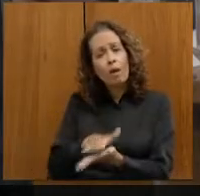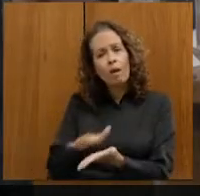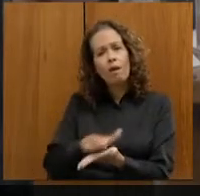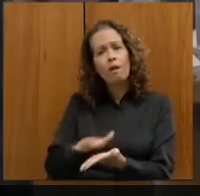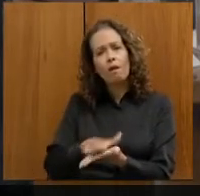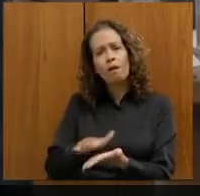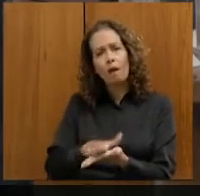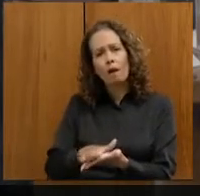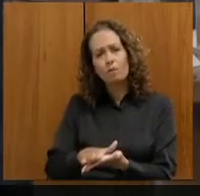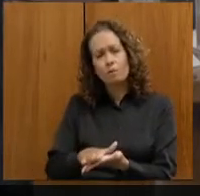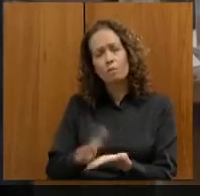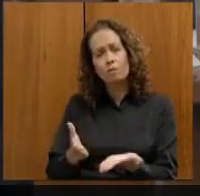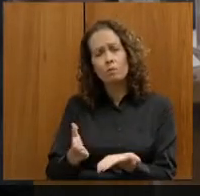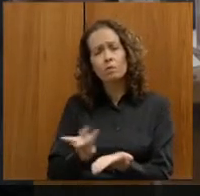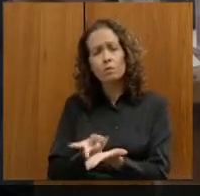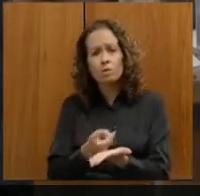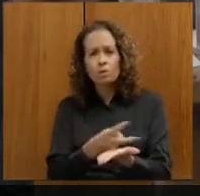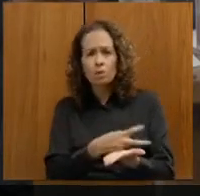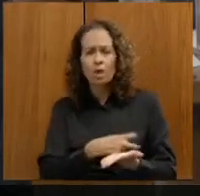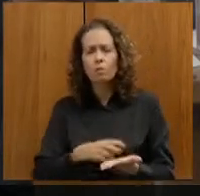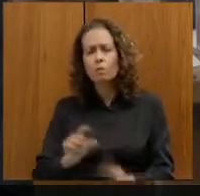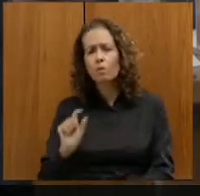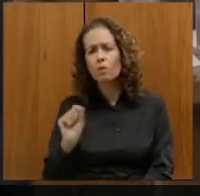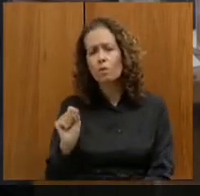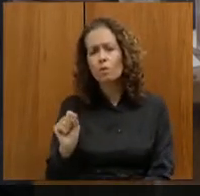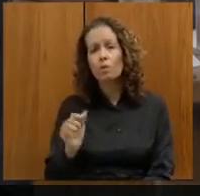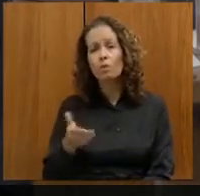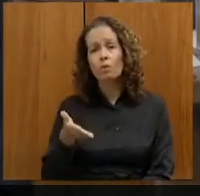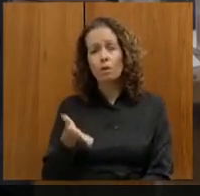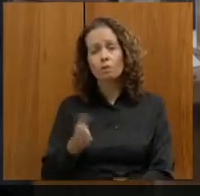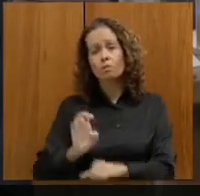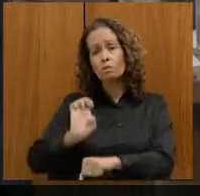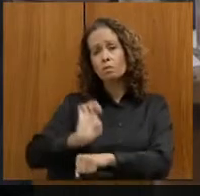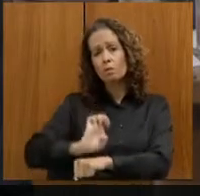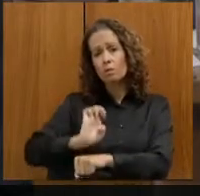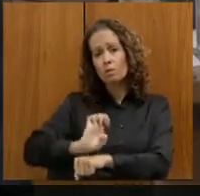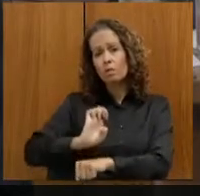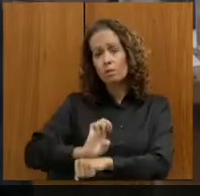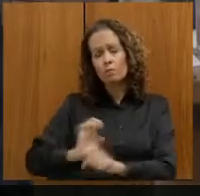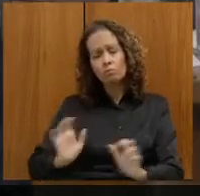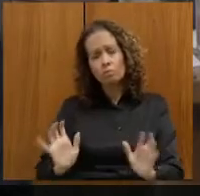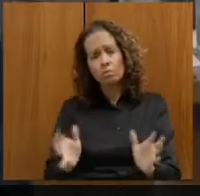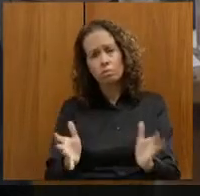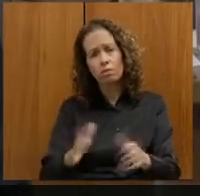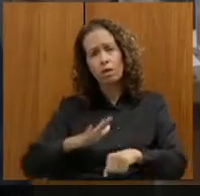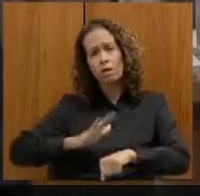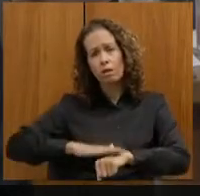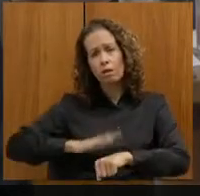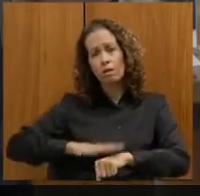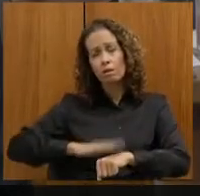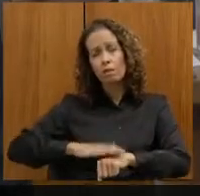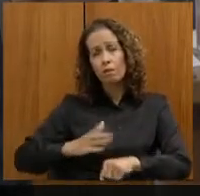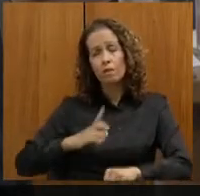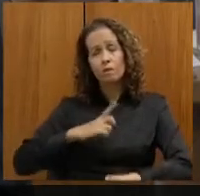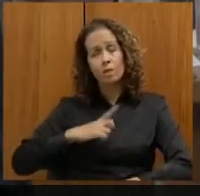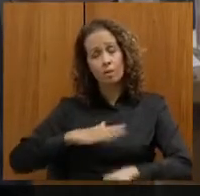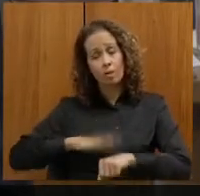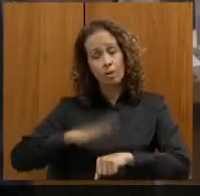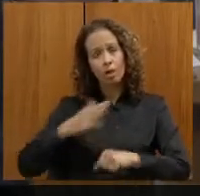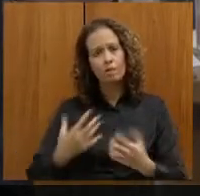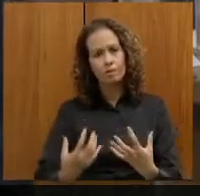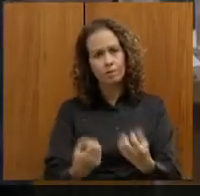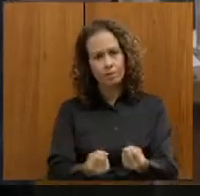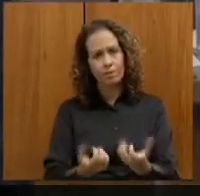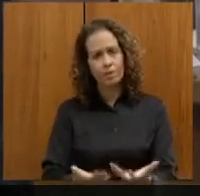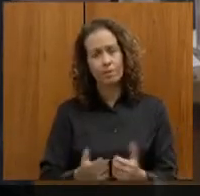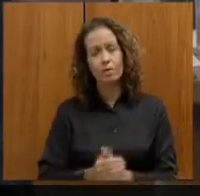botar que a gente chama de gás sobre o tarde aqui é o que o estado é em termos de incentivo faz para atração de investimento insisto